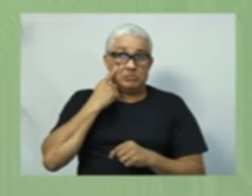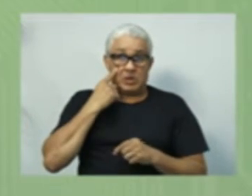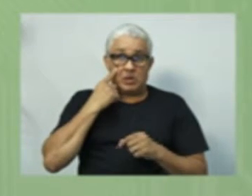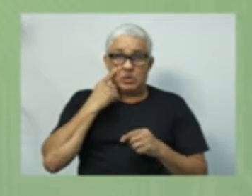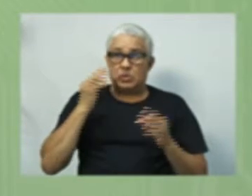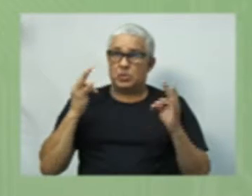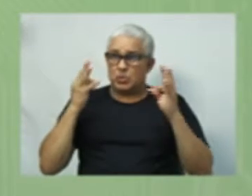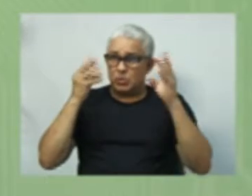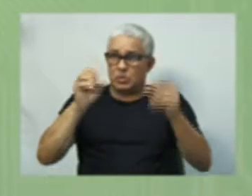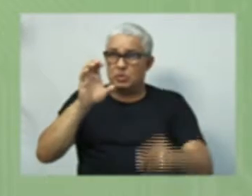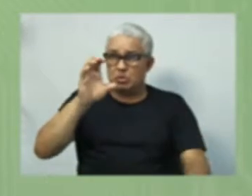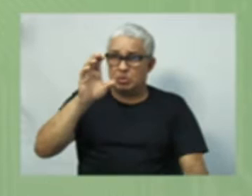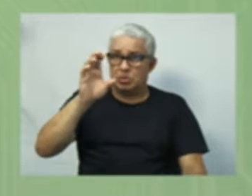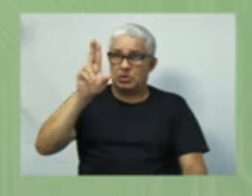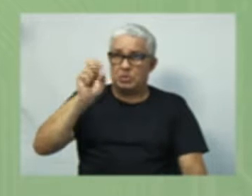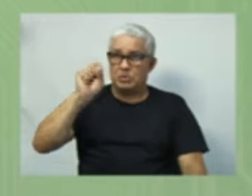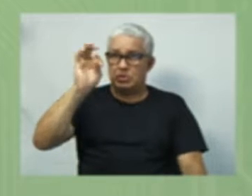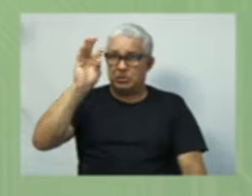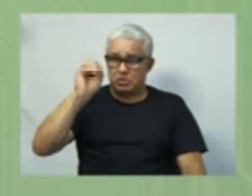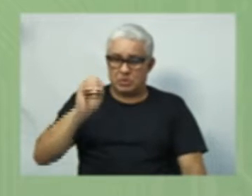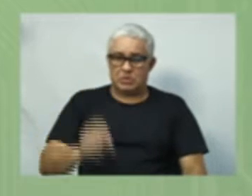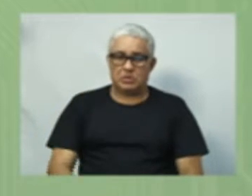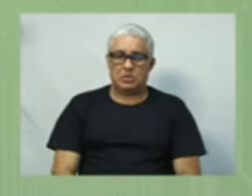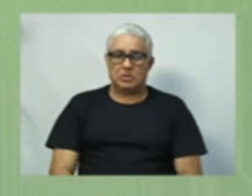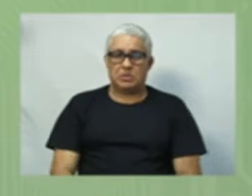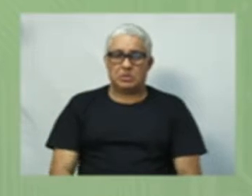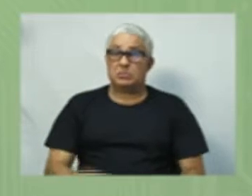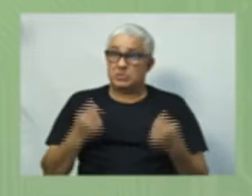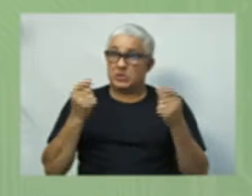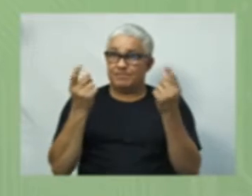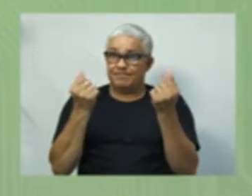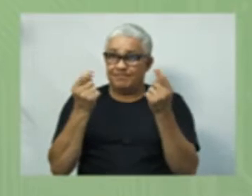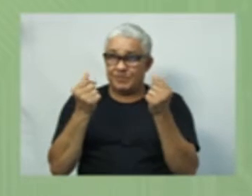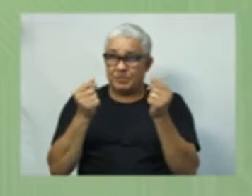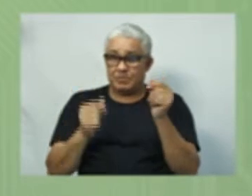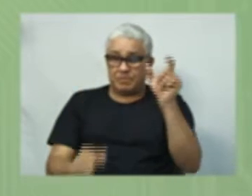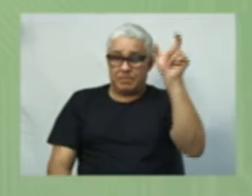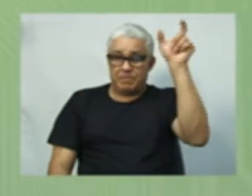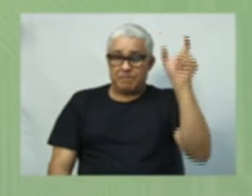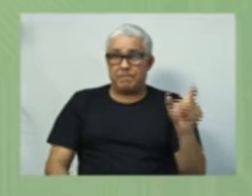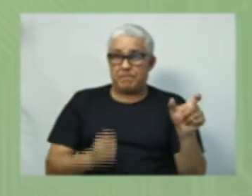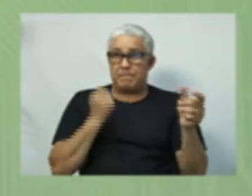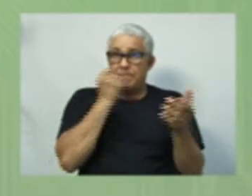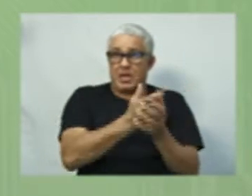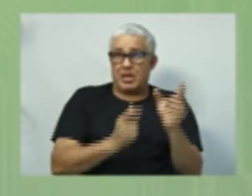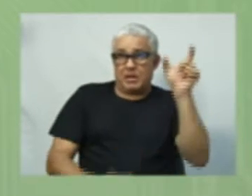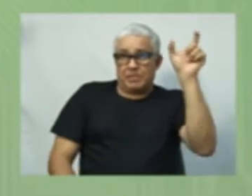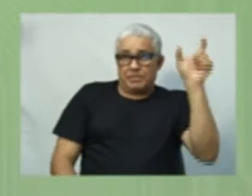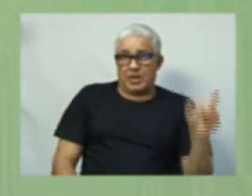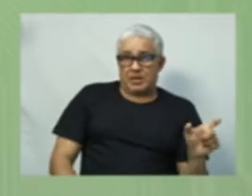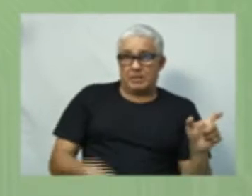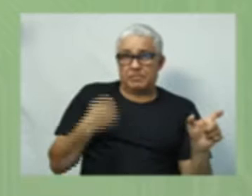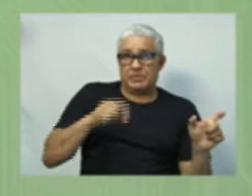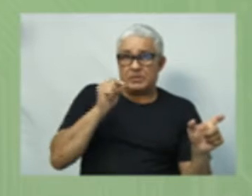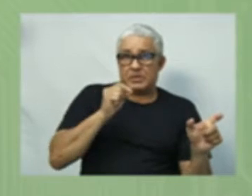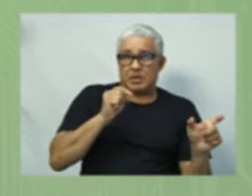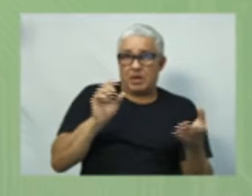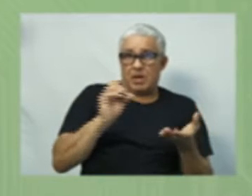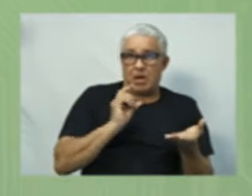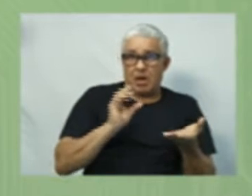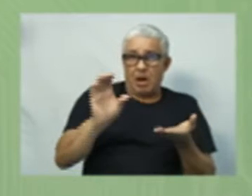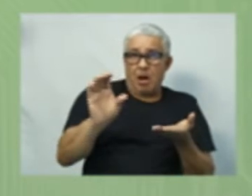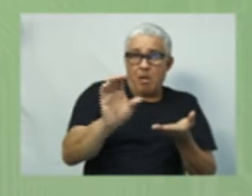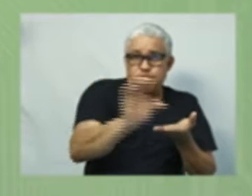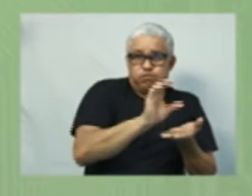aqui ó, a necessidade de arrecadação para pagar todo esse lado da balança, precisamos o quê? Arrecadar mais desse